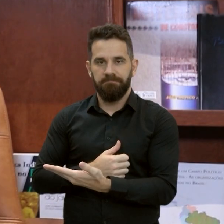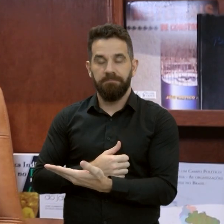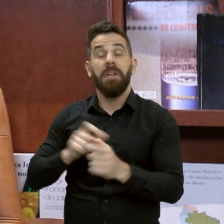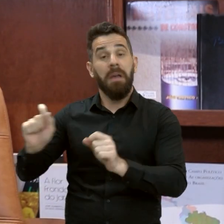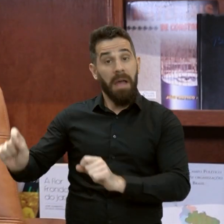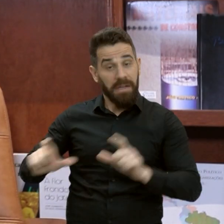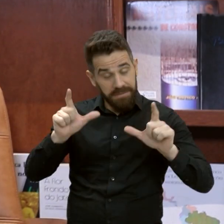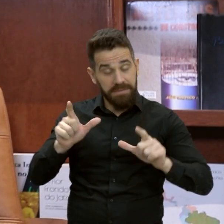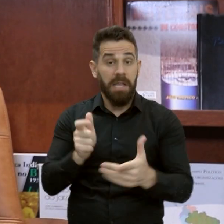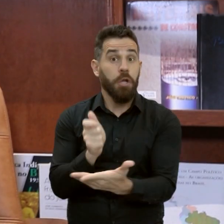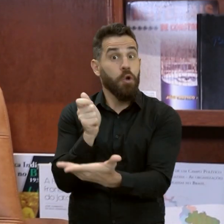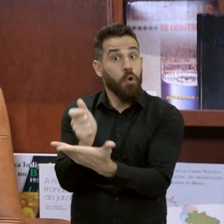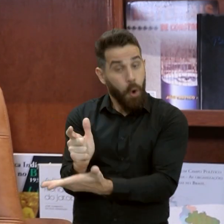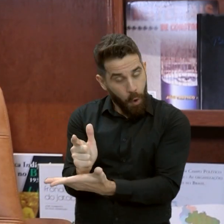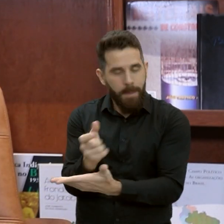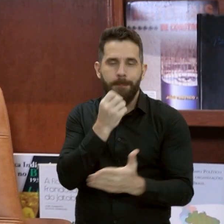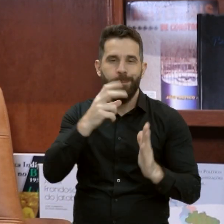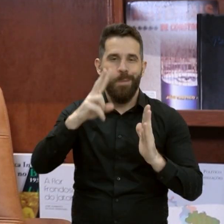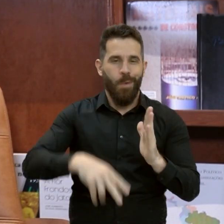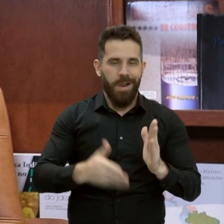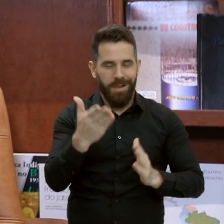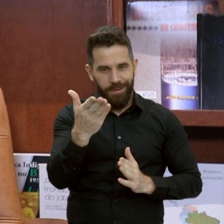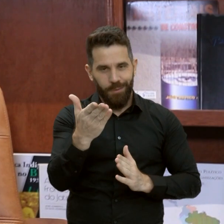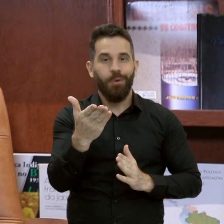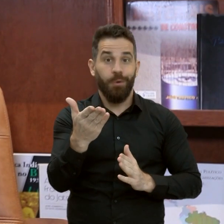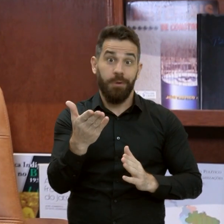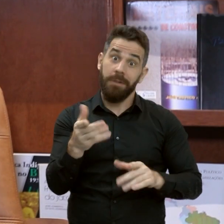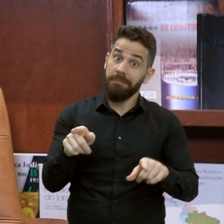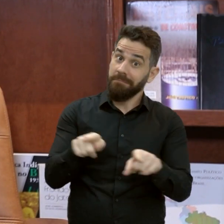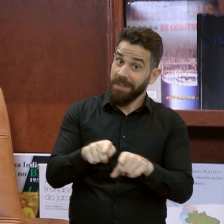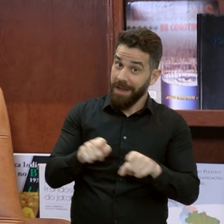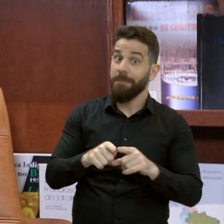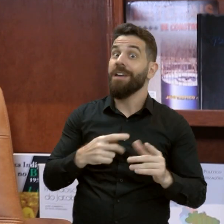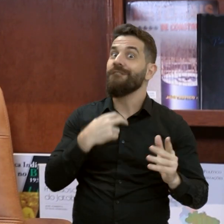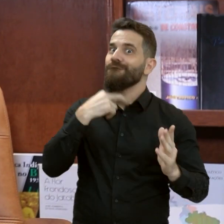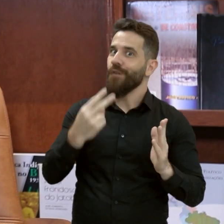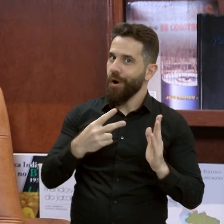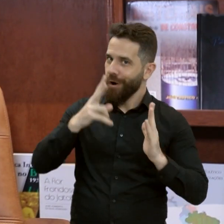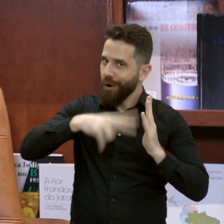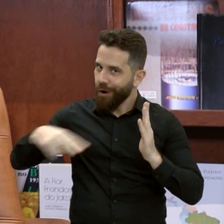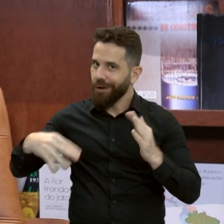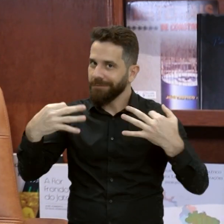Acesse, adquira o seu e boa leitura, de preferência em voz alta.